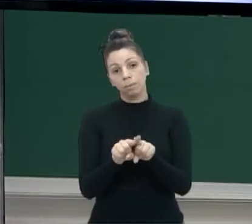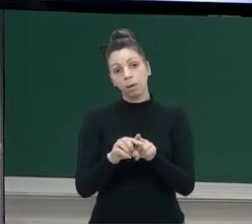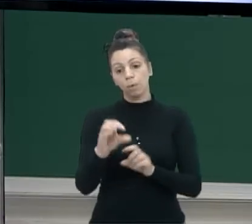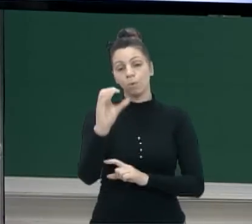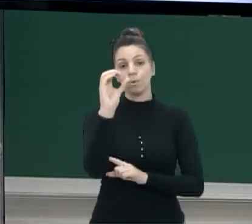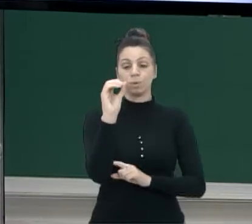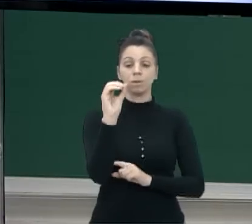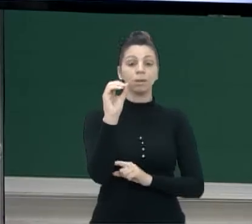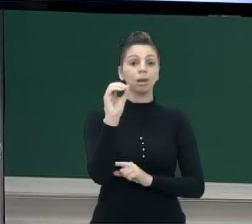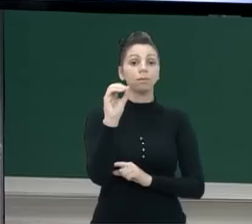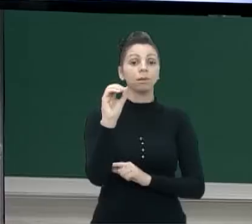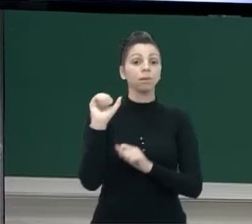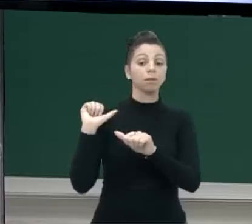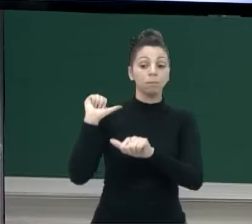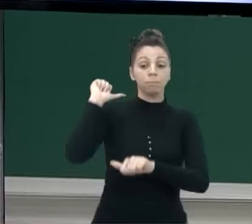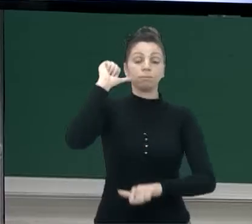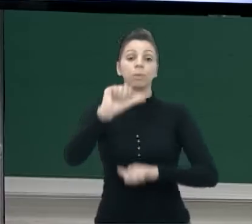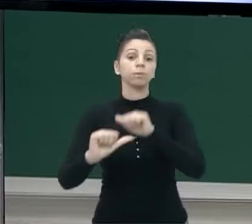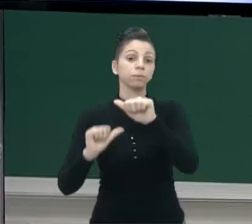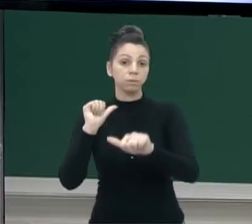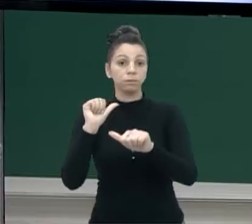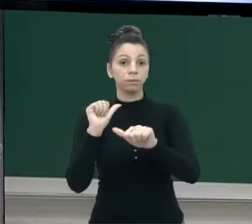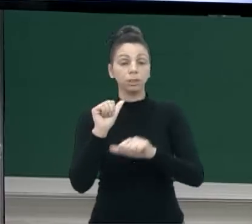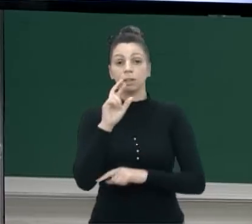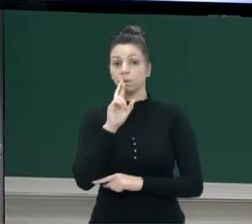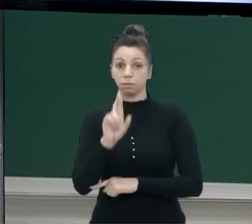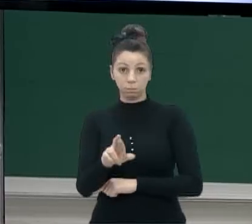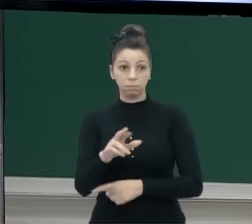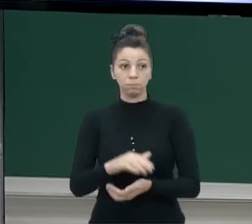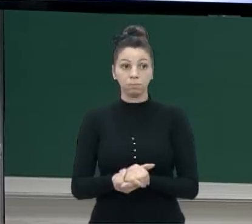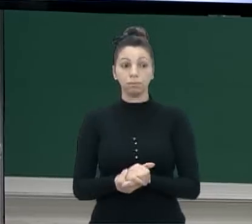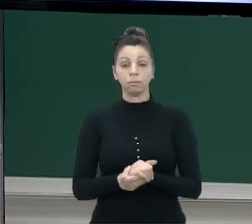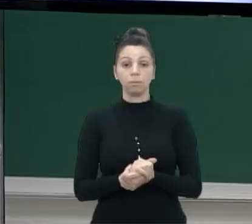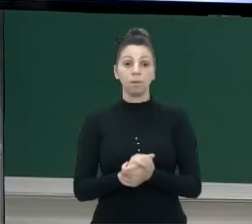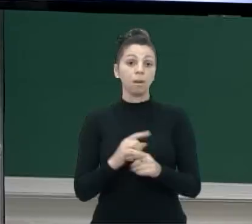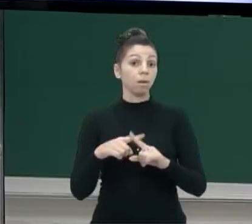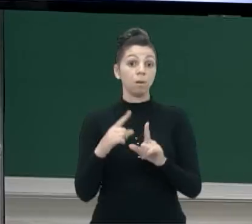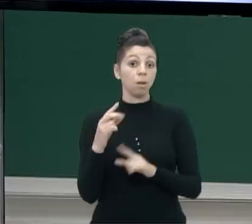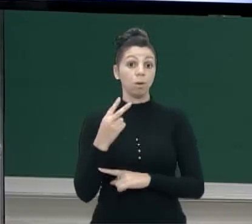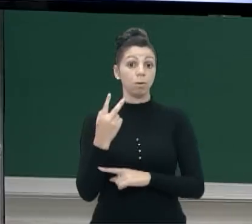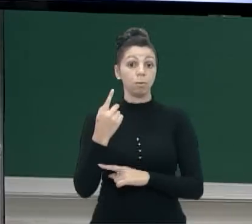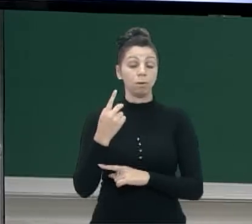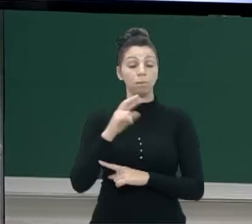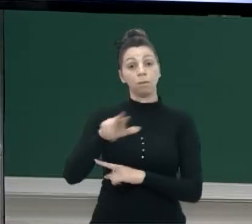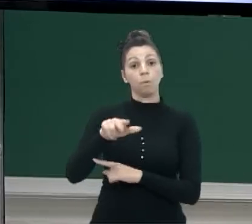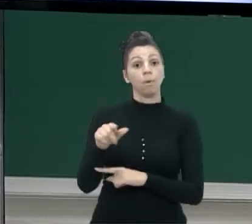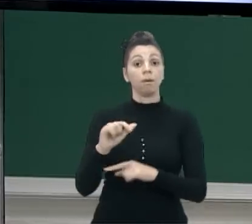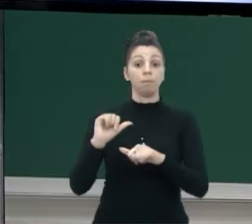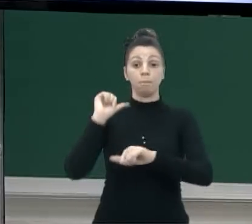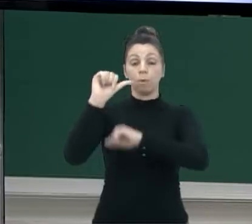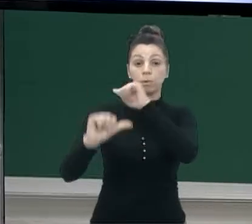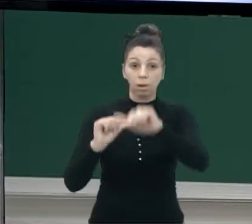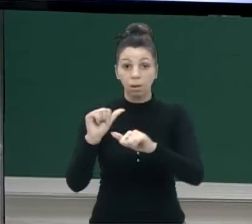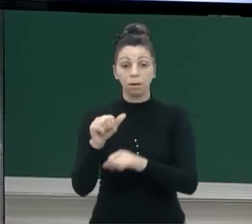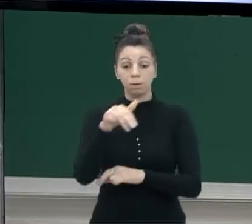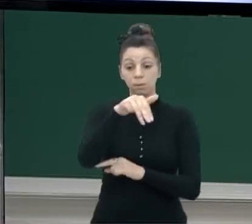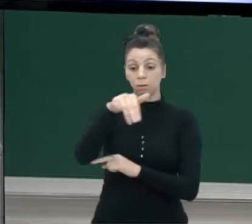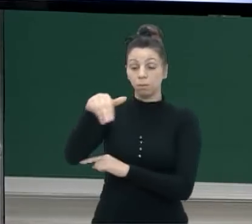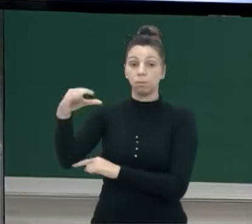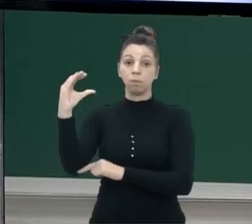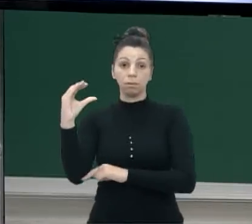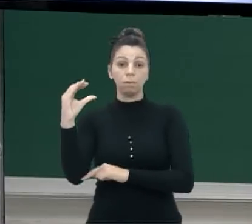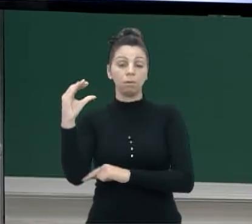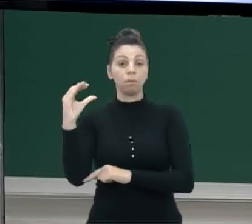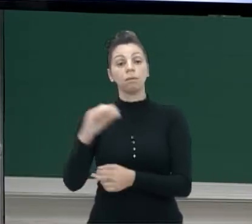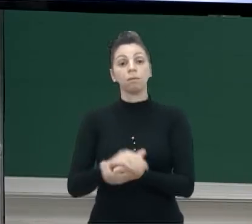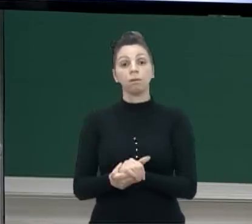altera o resultado. Então, a gente não quer alterar, porque quando eu falo em mínimo múltiplo comum, eu tenho que pensar no menor múltiplo